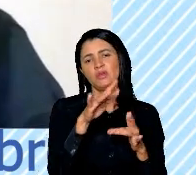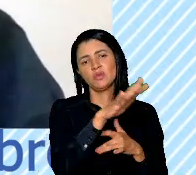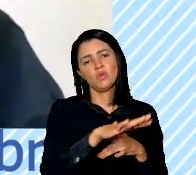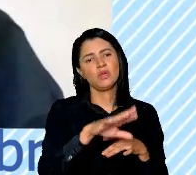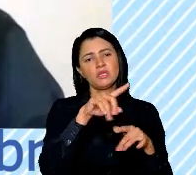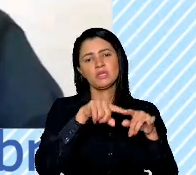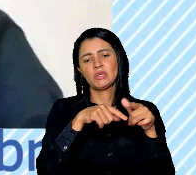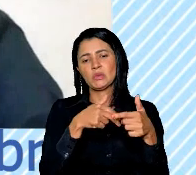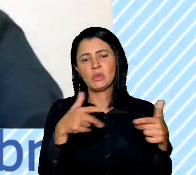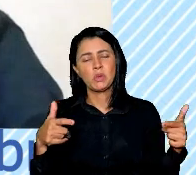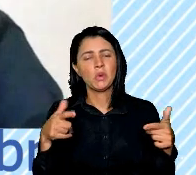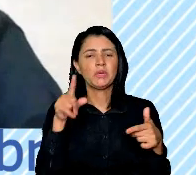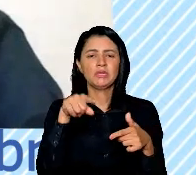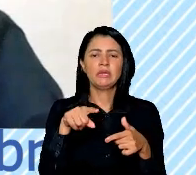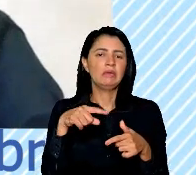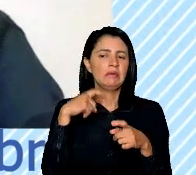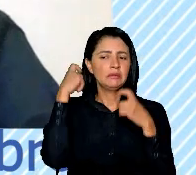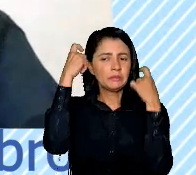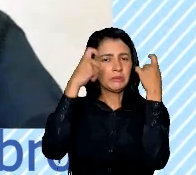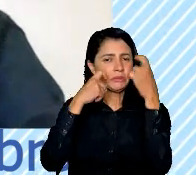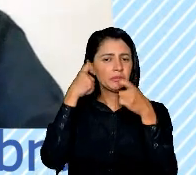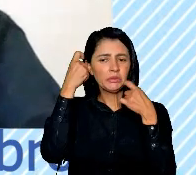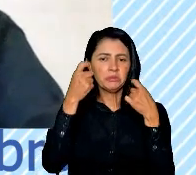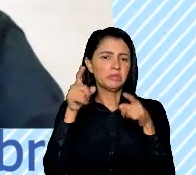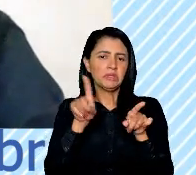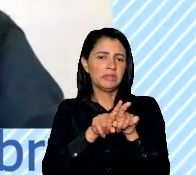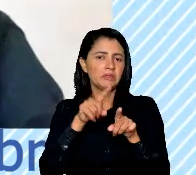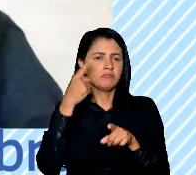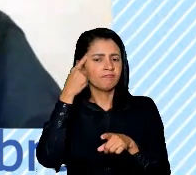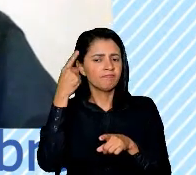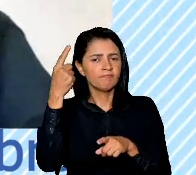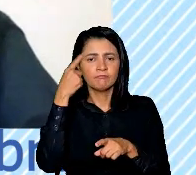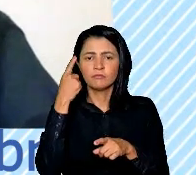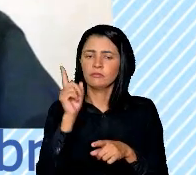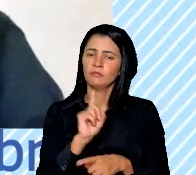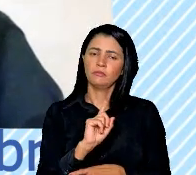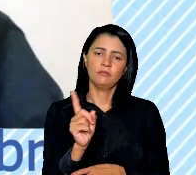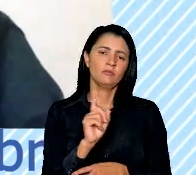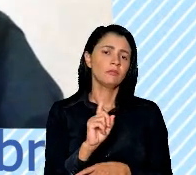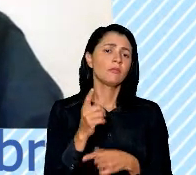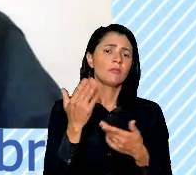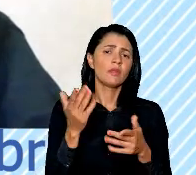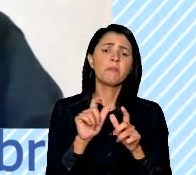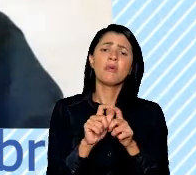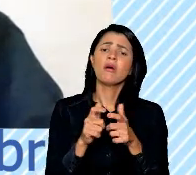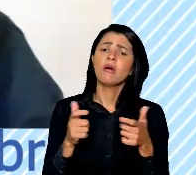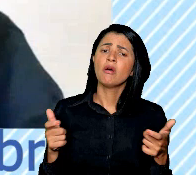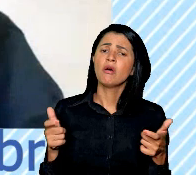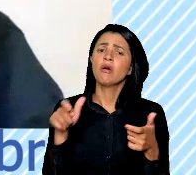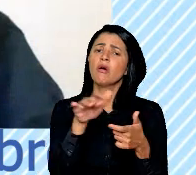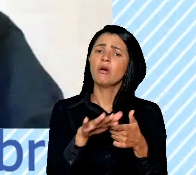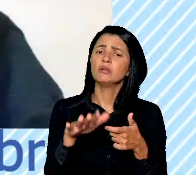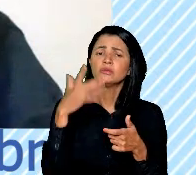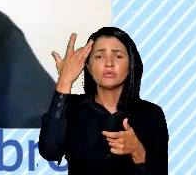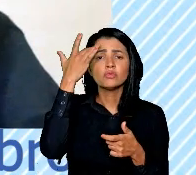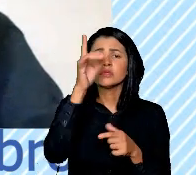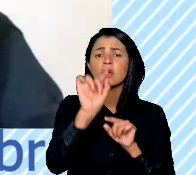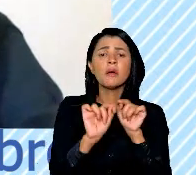questões e não se preocupa com elas e nem pensa, e na maior parte das vezes nem sabe qual é a